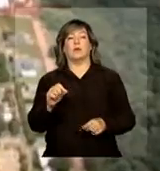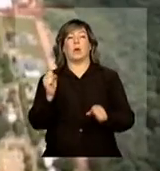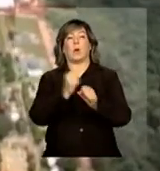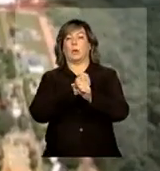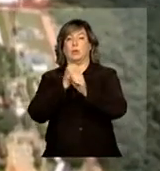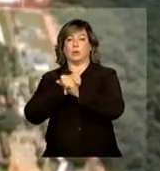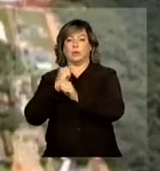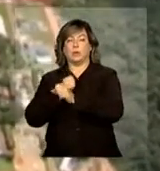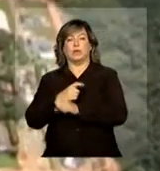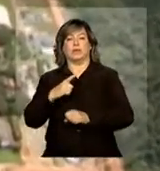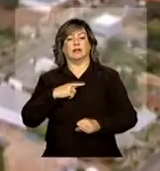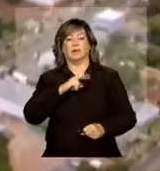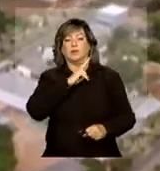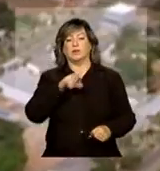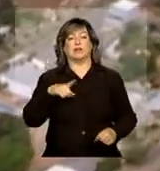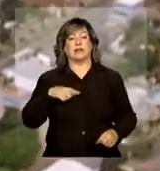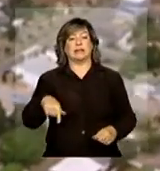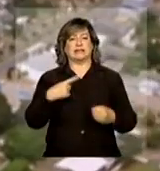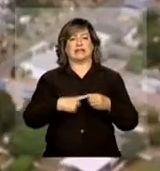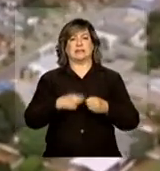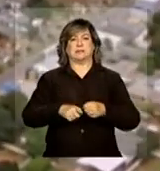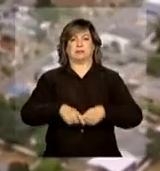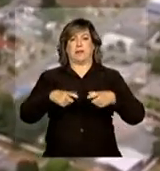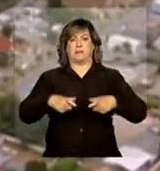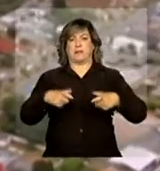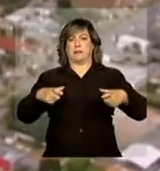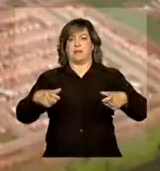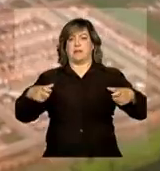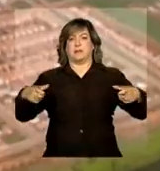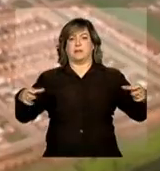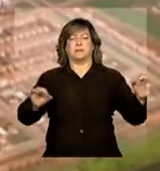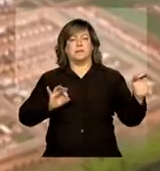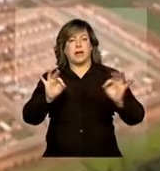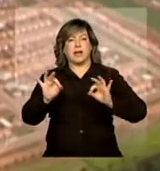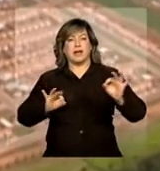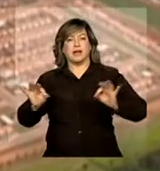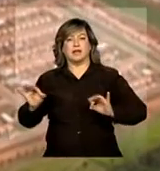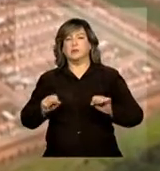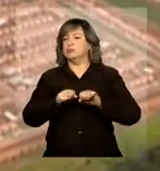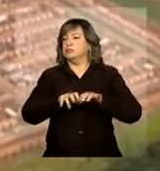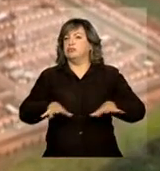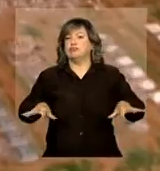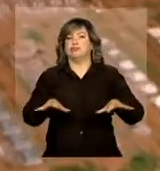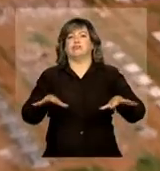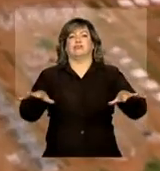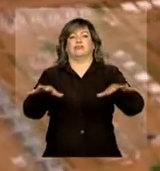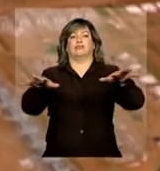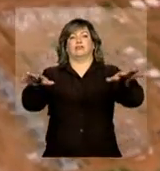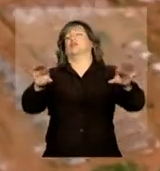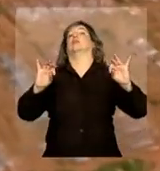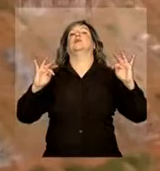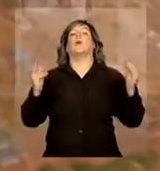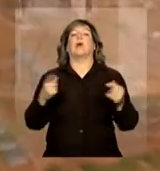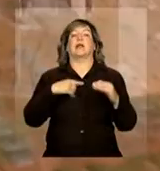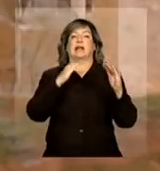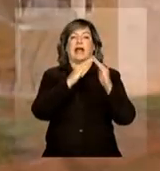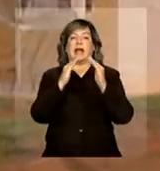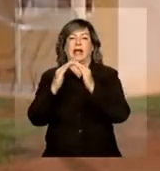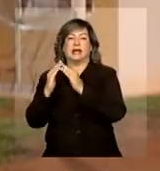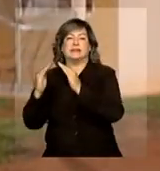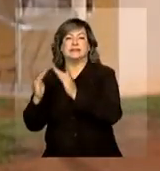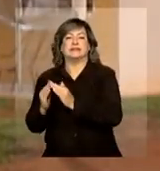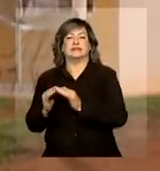reclamar. A olhos vistos, a cidade cresce de forma planejada para todas as direções. com setores habitacionais